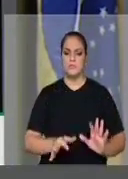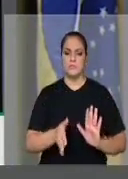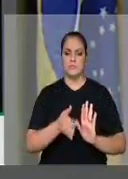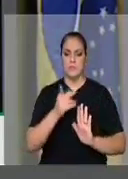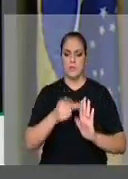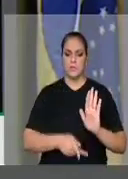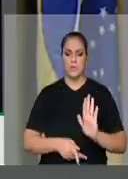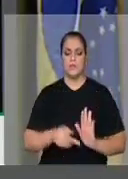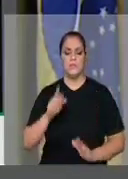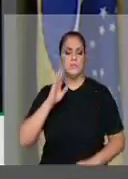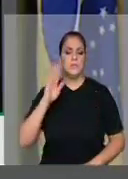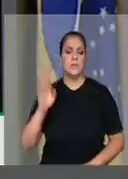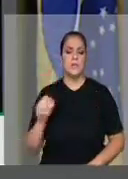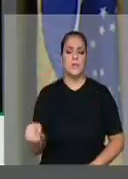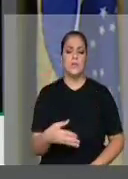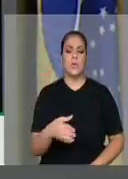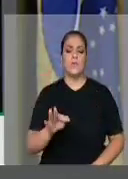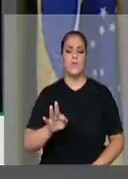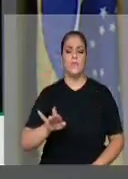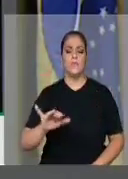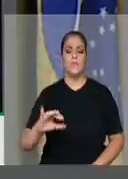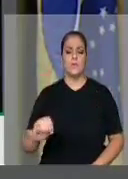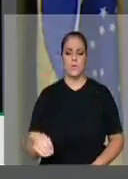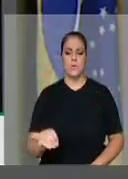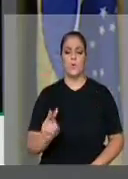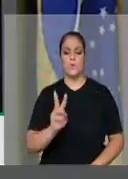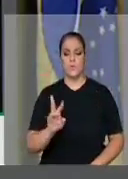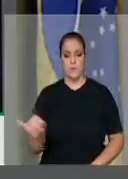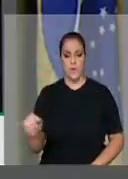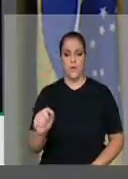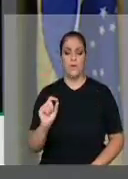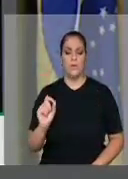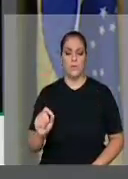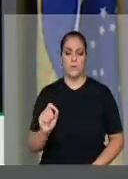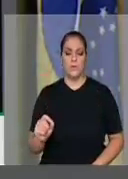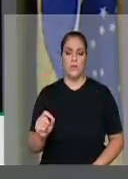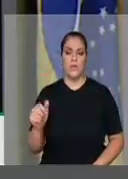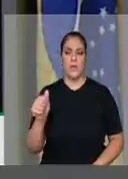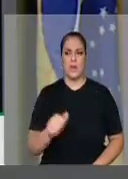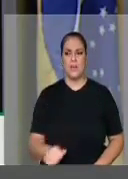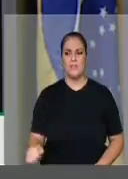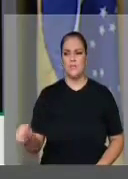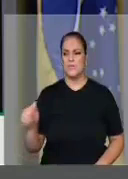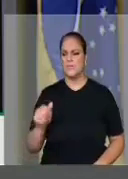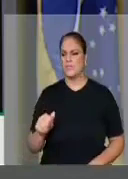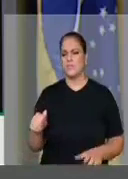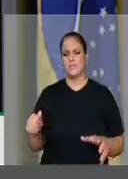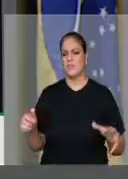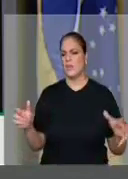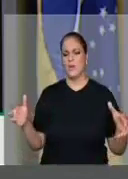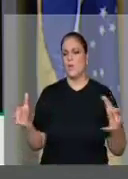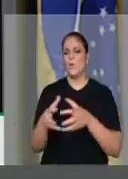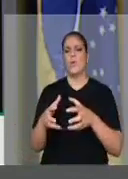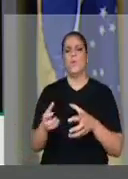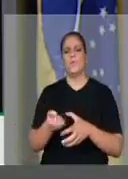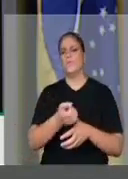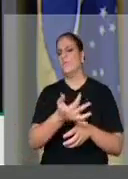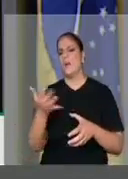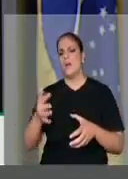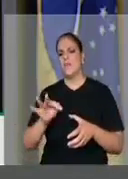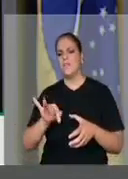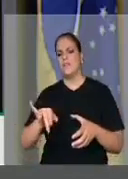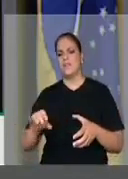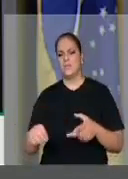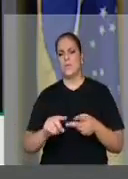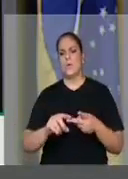principalmente do novo fisco, que vai ser uma associação de fiscos estaduais e